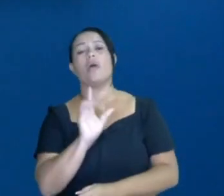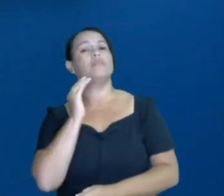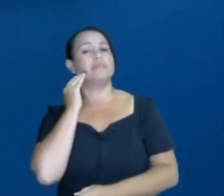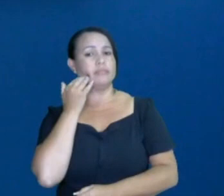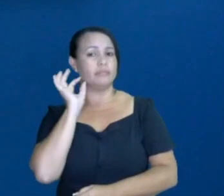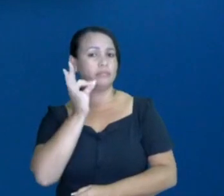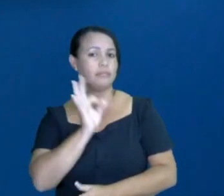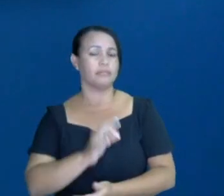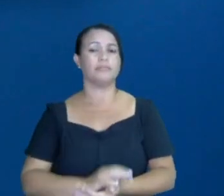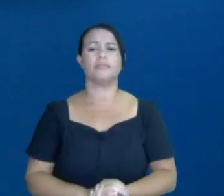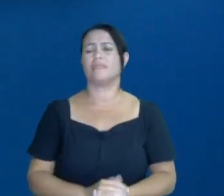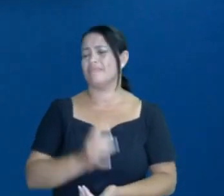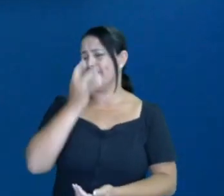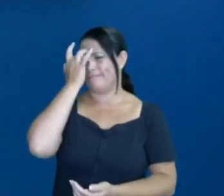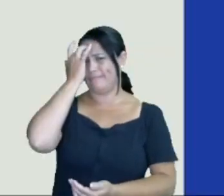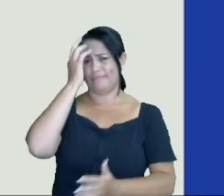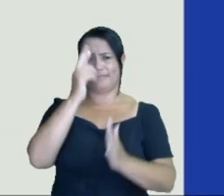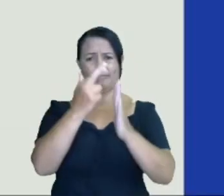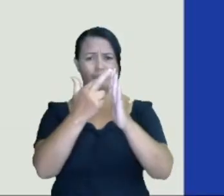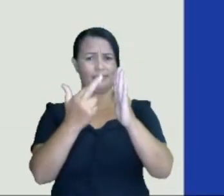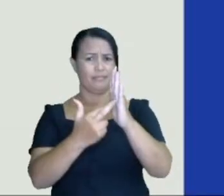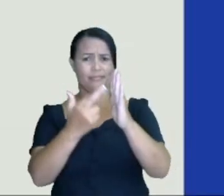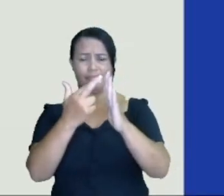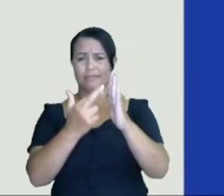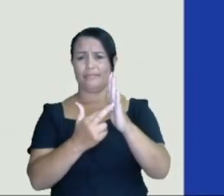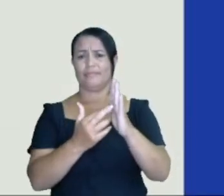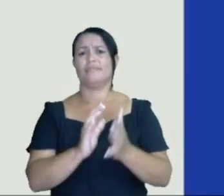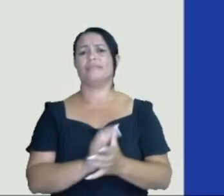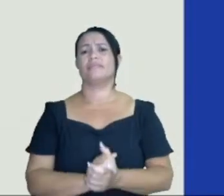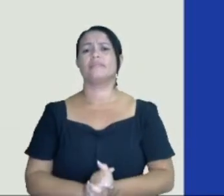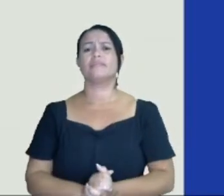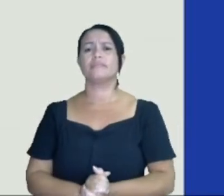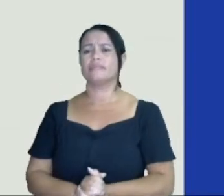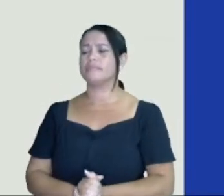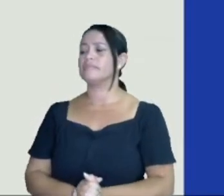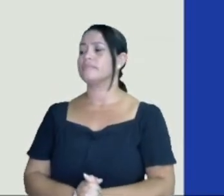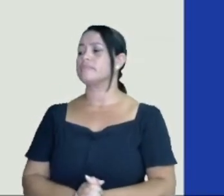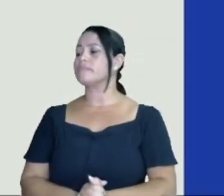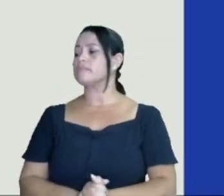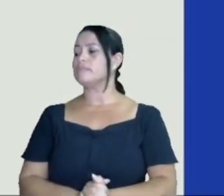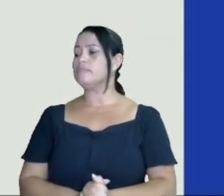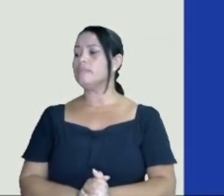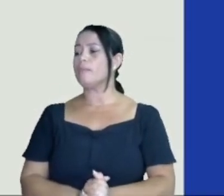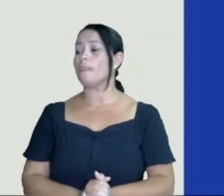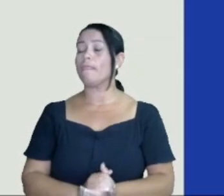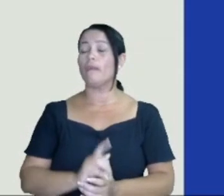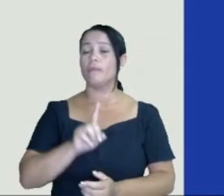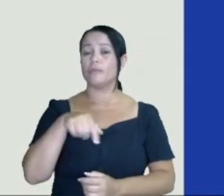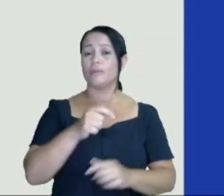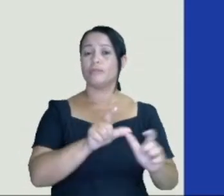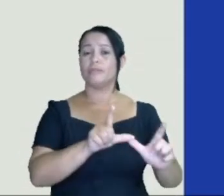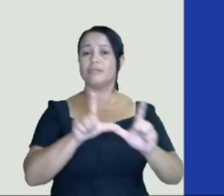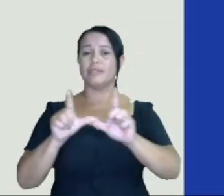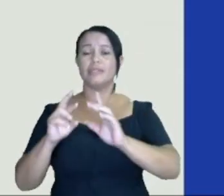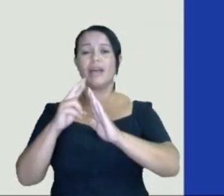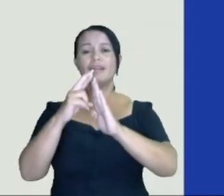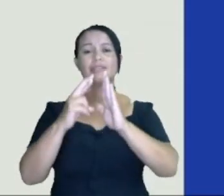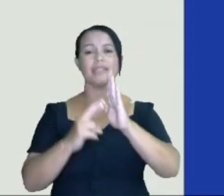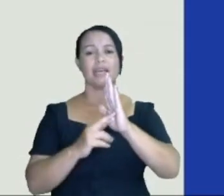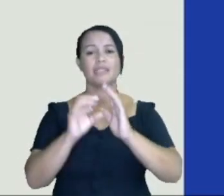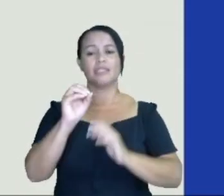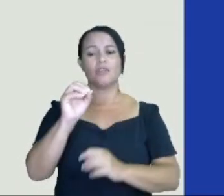Certo? Bem facinho essa regra das monossílabas, gente. Vamos para os próximos, as regras